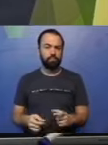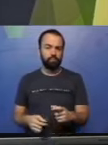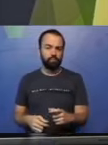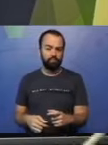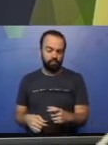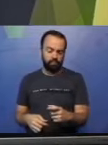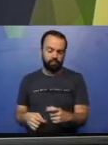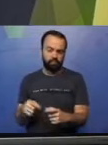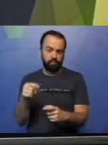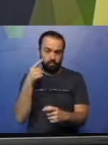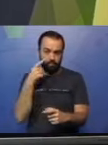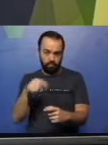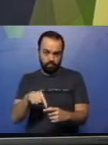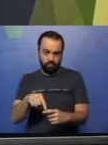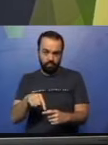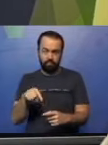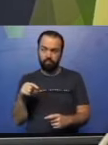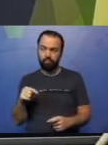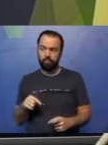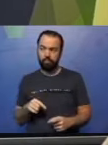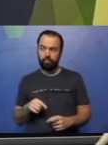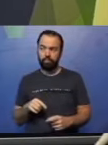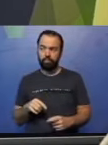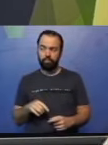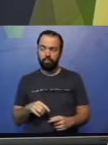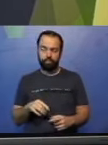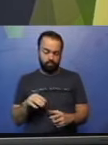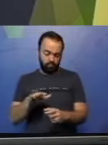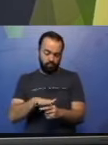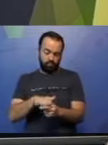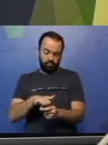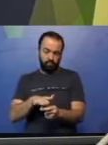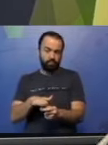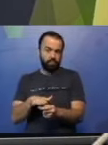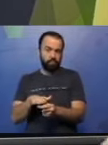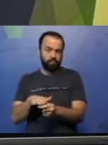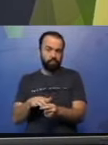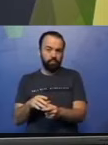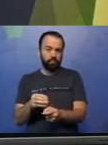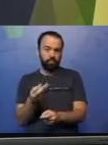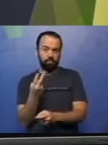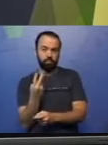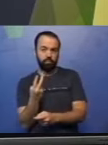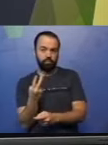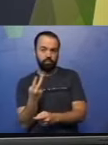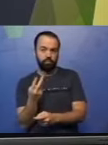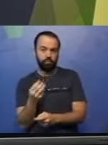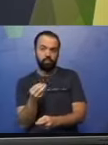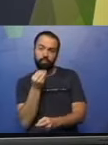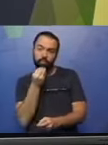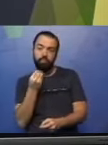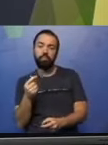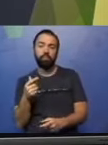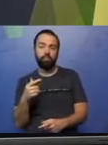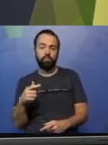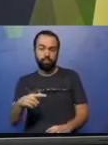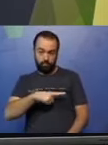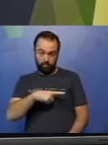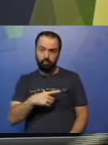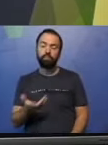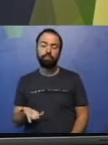Existe a chance do número voltado para cima, seu 3.